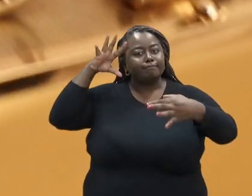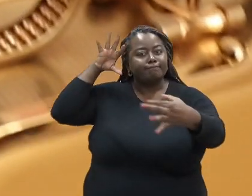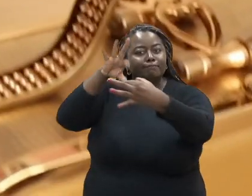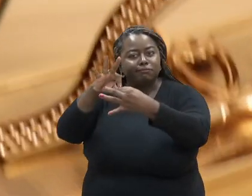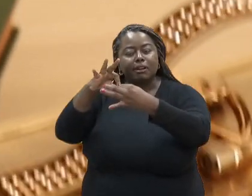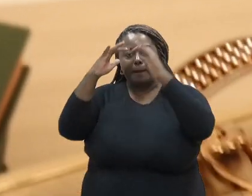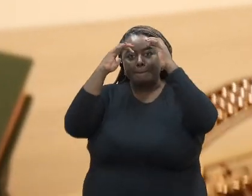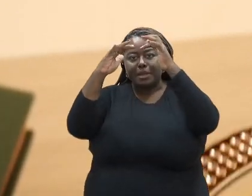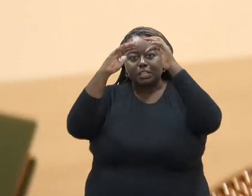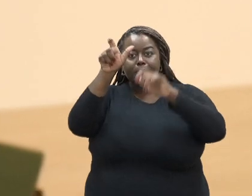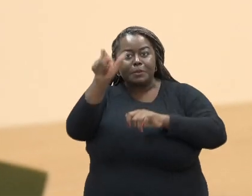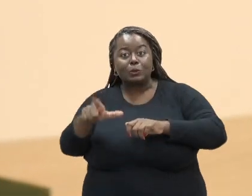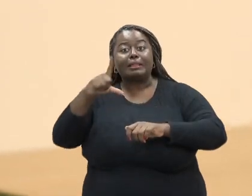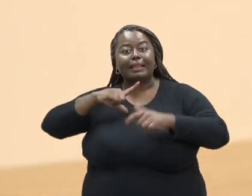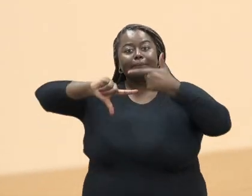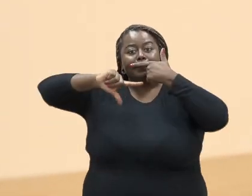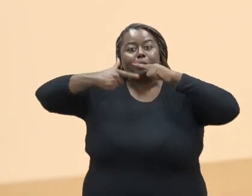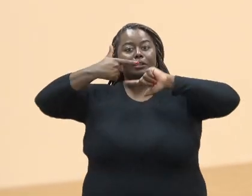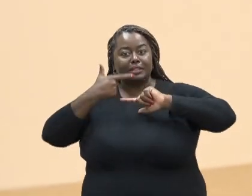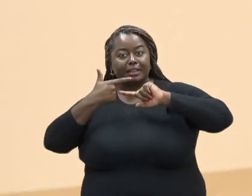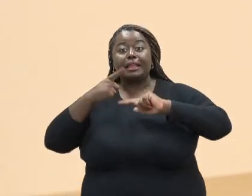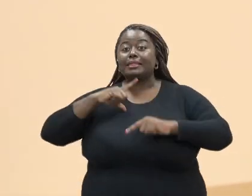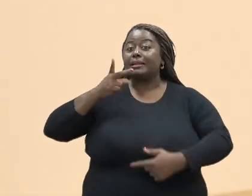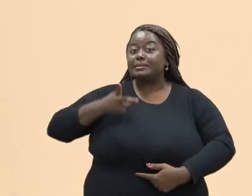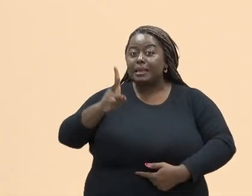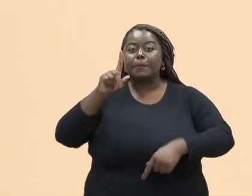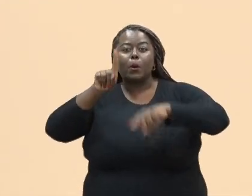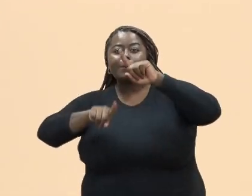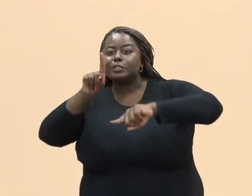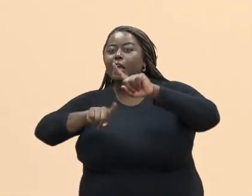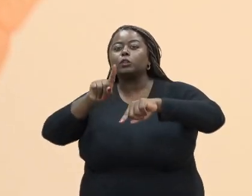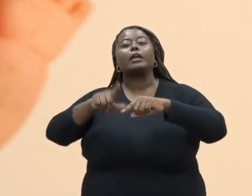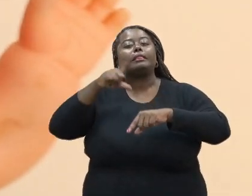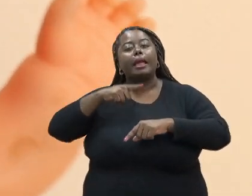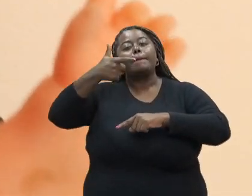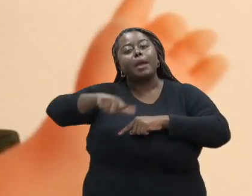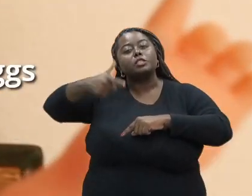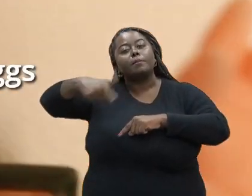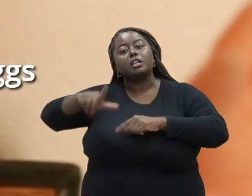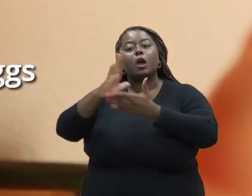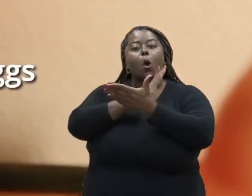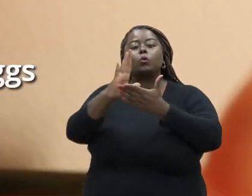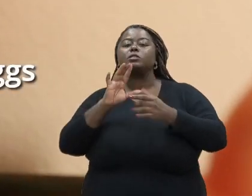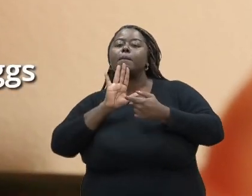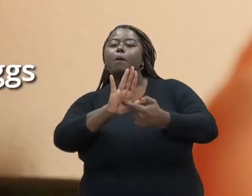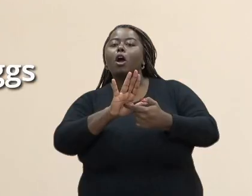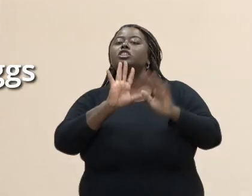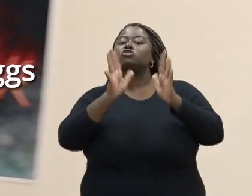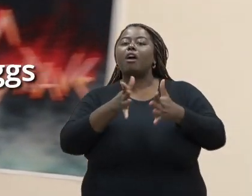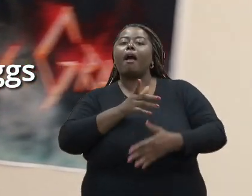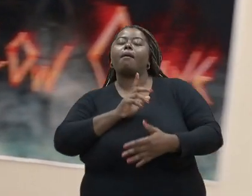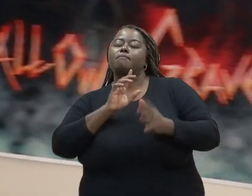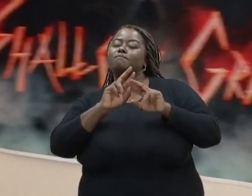sempre objetos que vão passar por mais de uma cena e objetos que fazem sentido estar ali naquele momento. O filme ele trabalha muito com